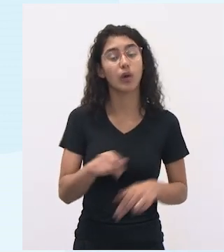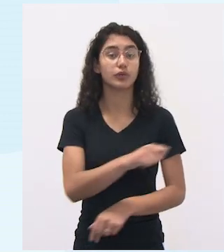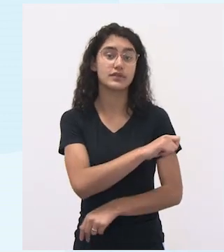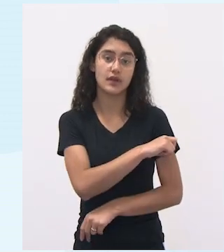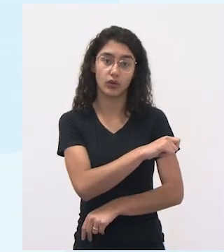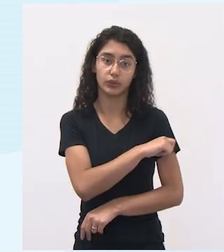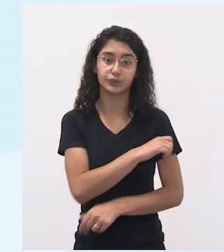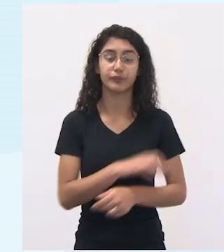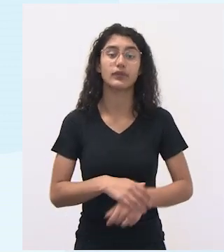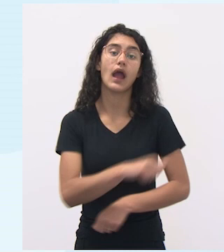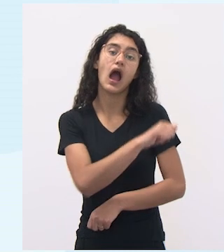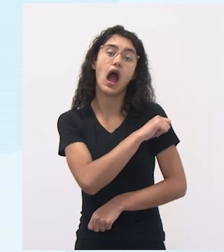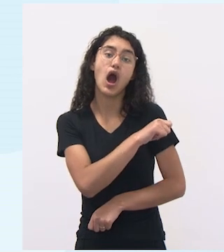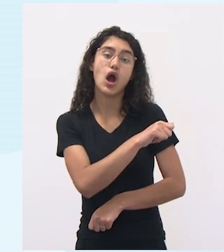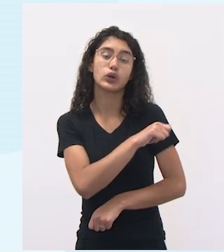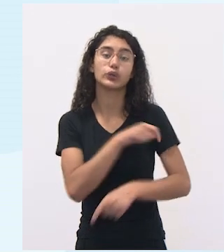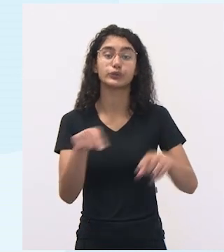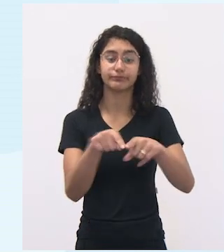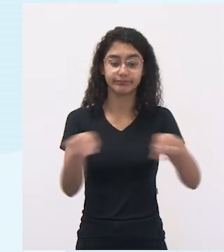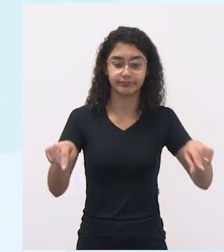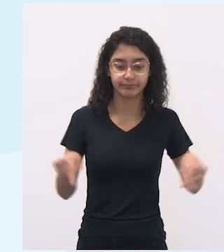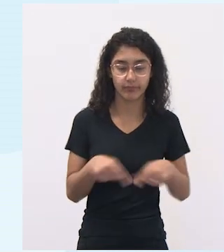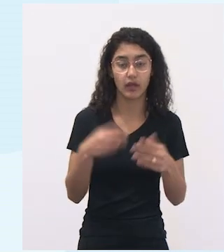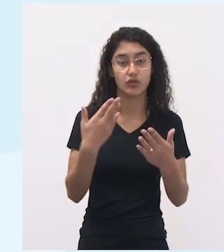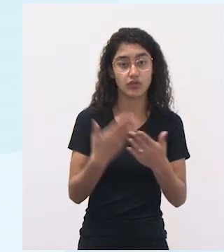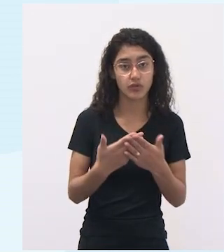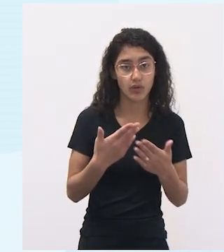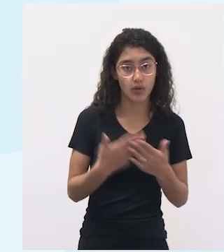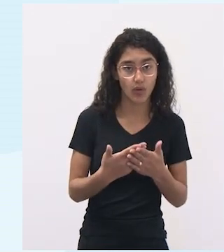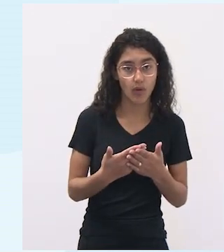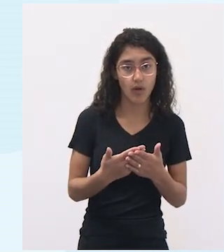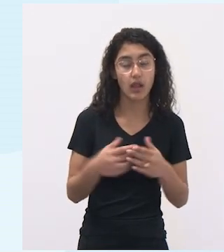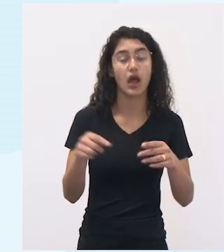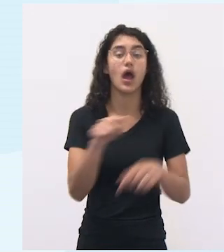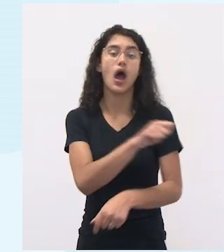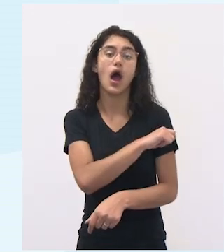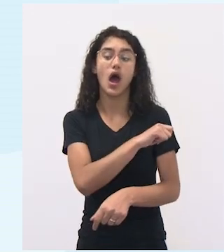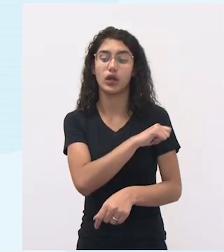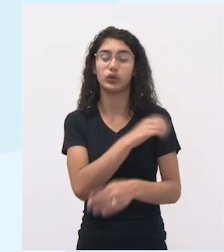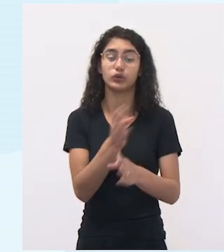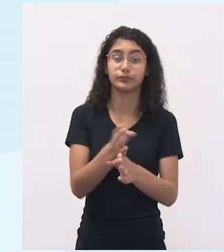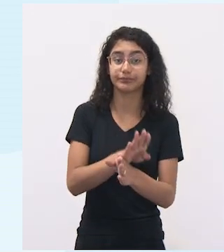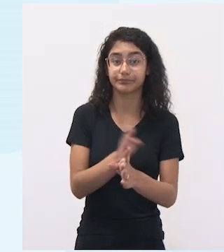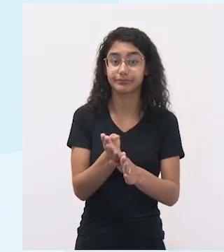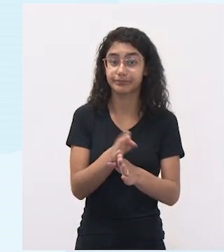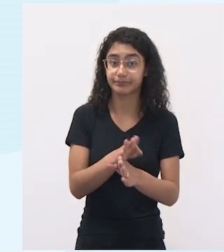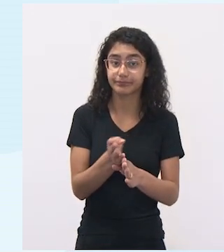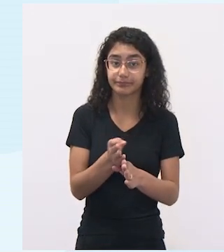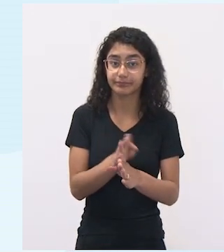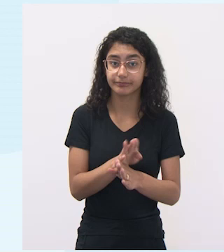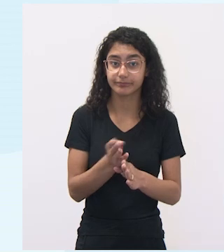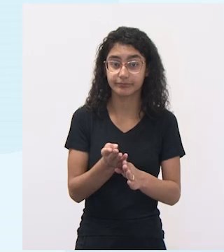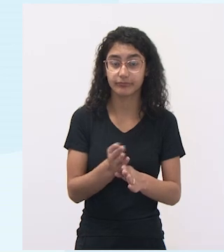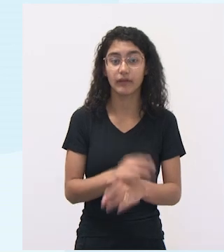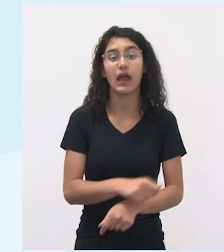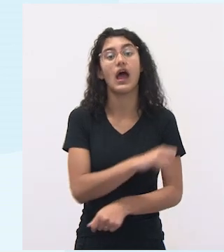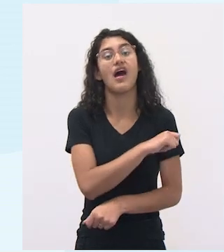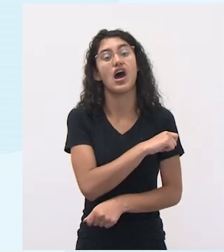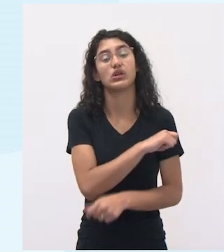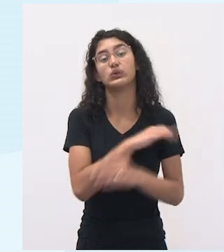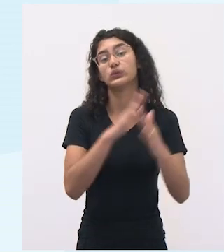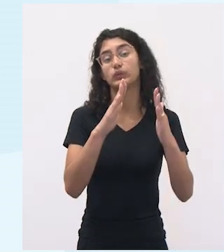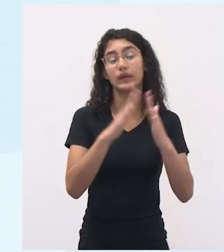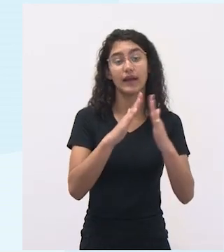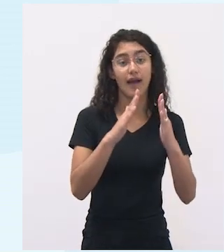de forma presencial, alunos que ficaram presencial híbrido, né? Alunos que ficaram totalmente no